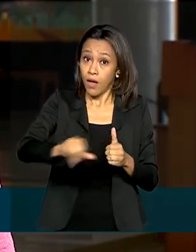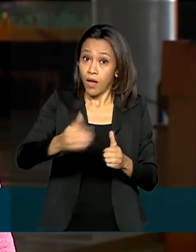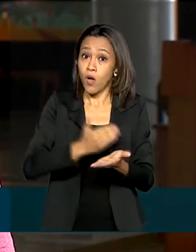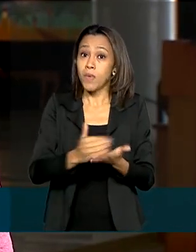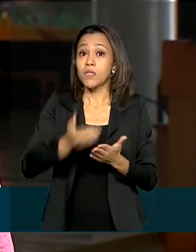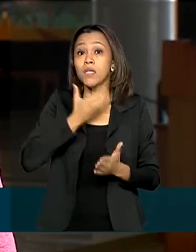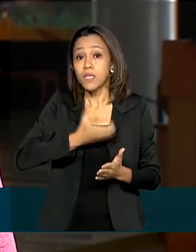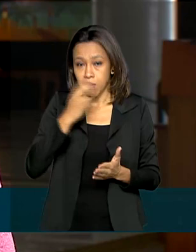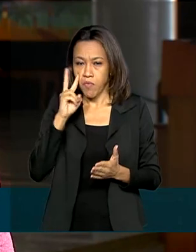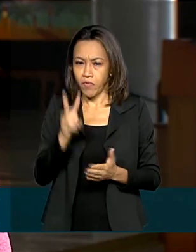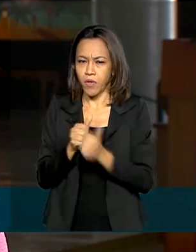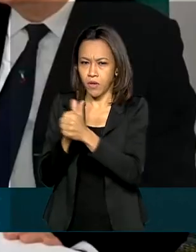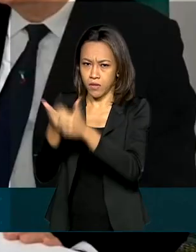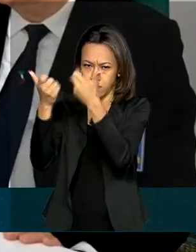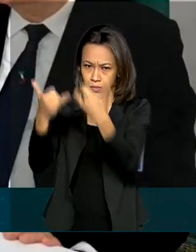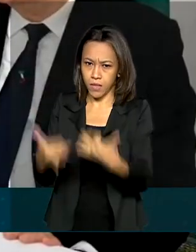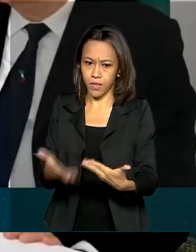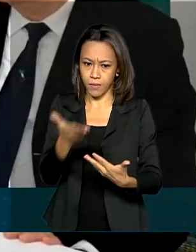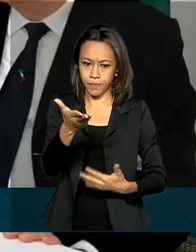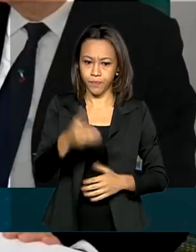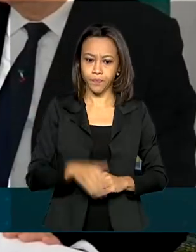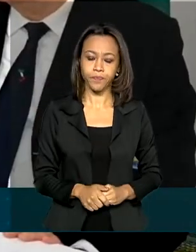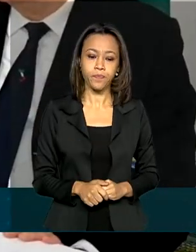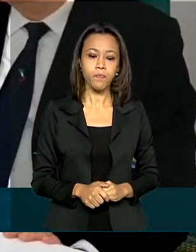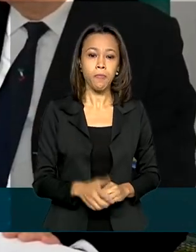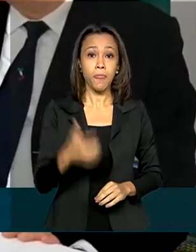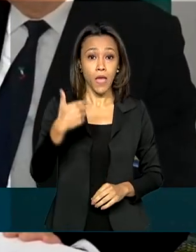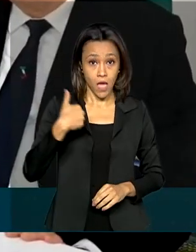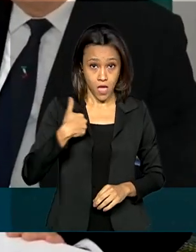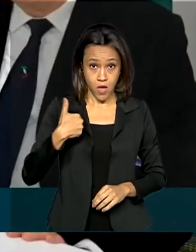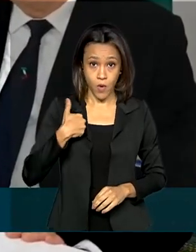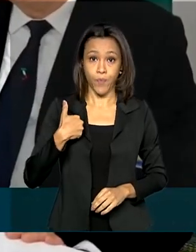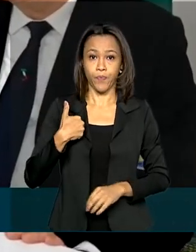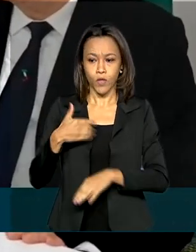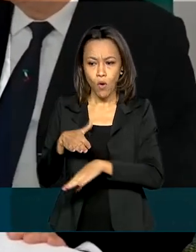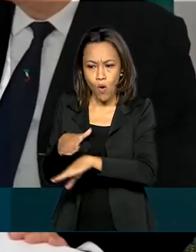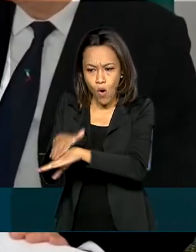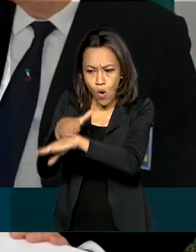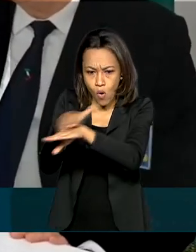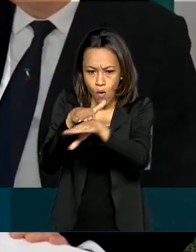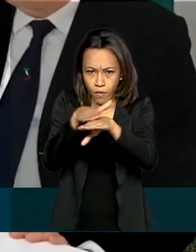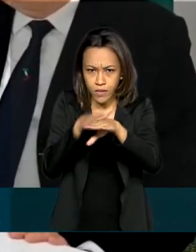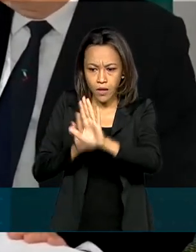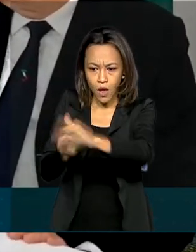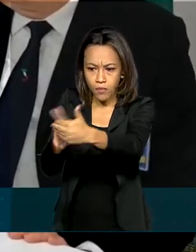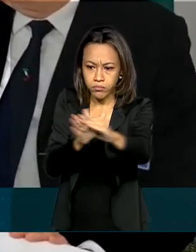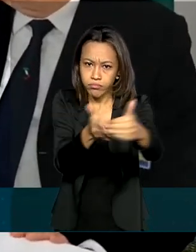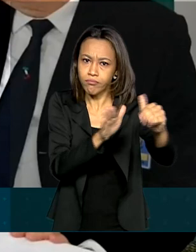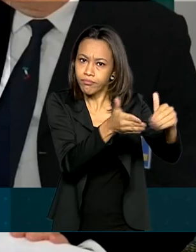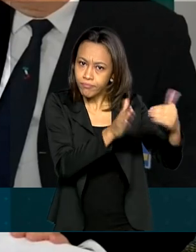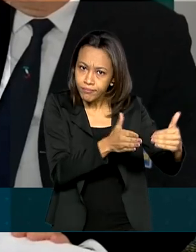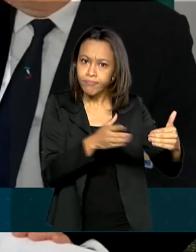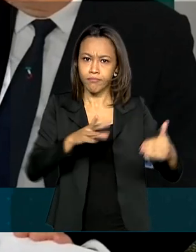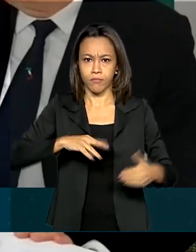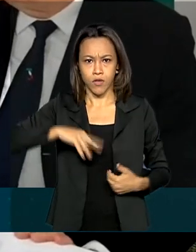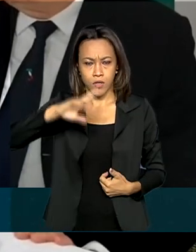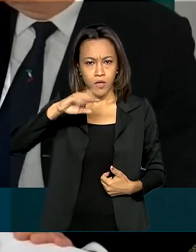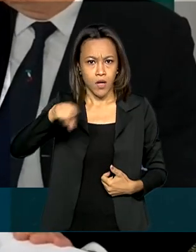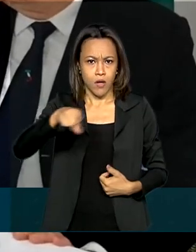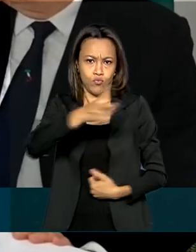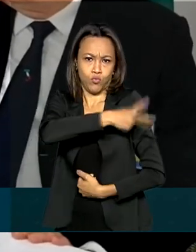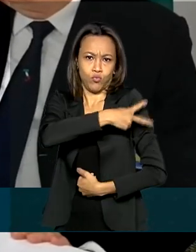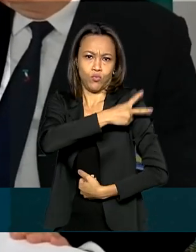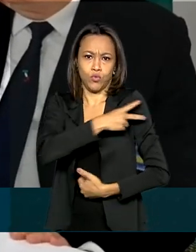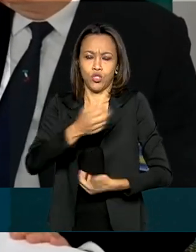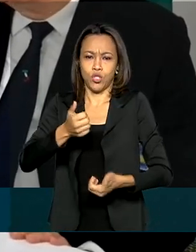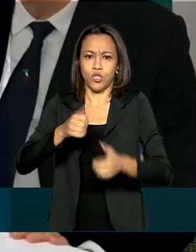presidente Bolsonaro. Tenho conversado com alguns outros redes de supermercados desde semana passada, o presidente da